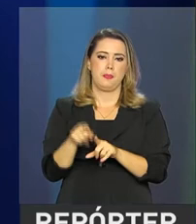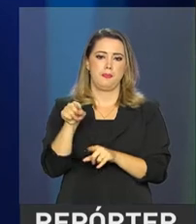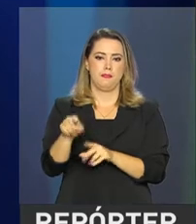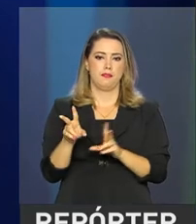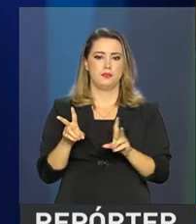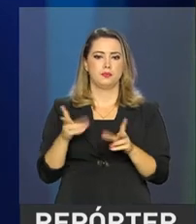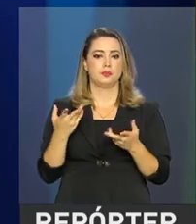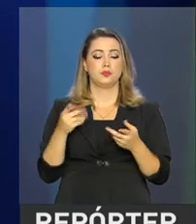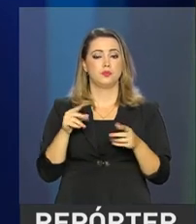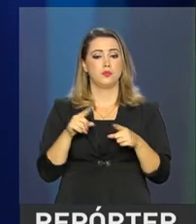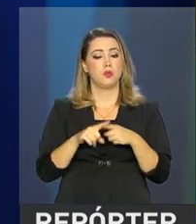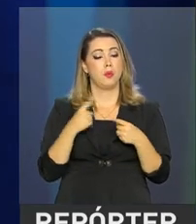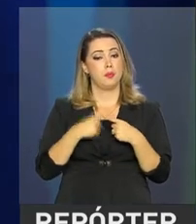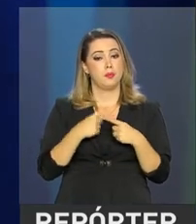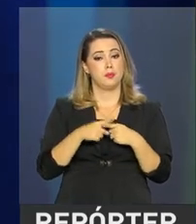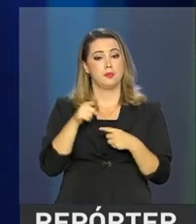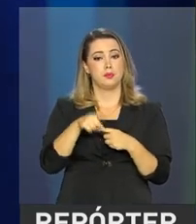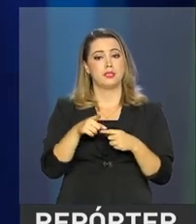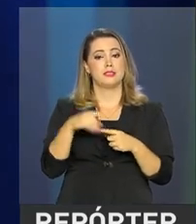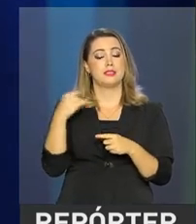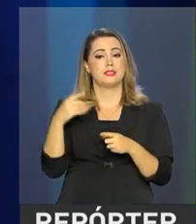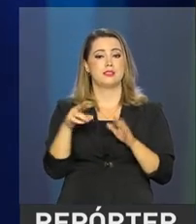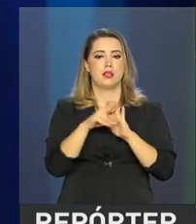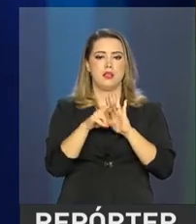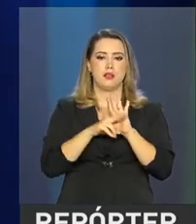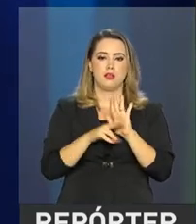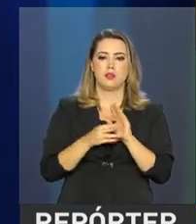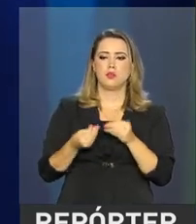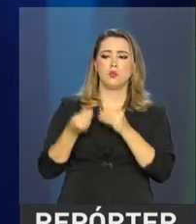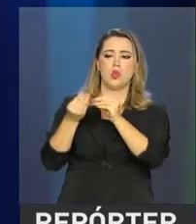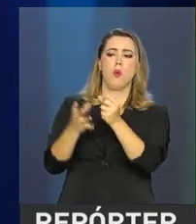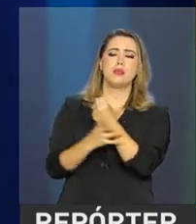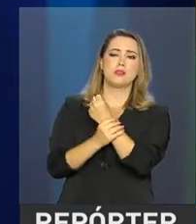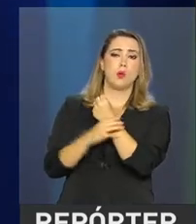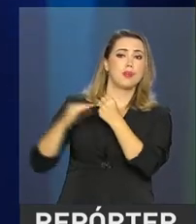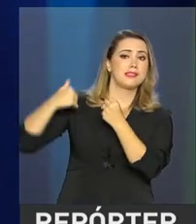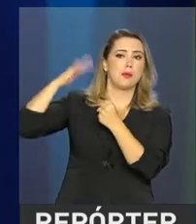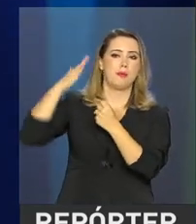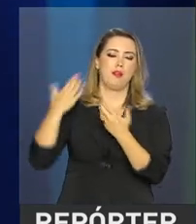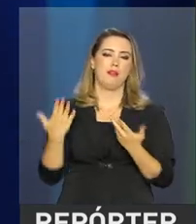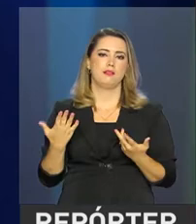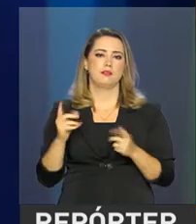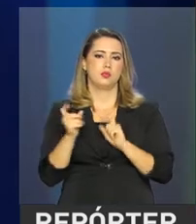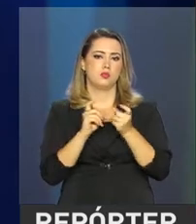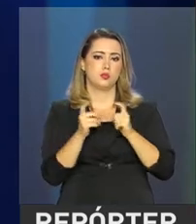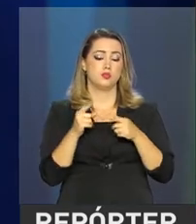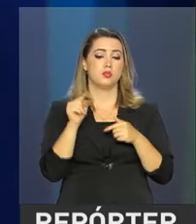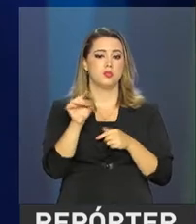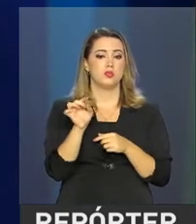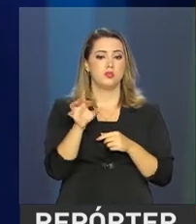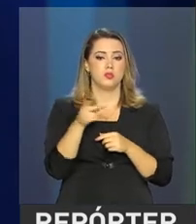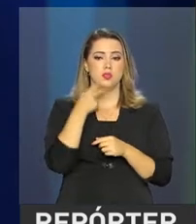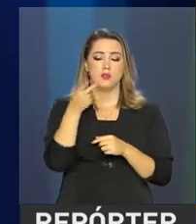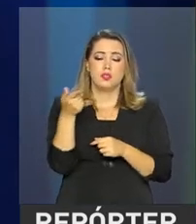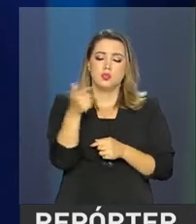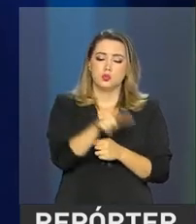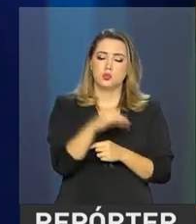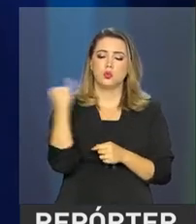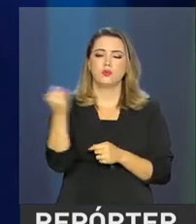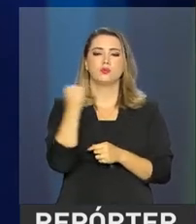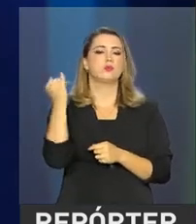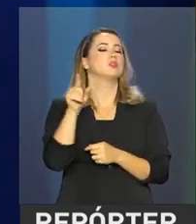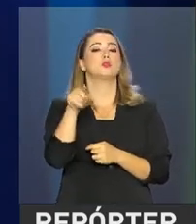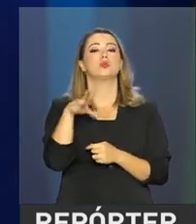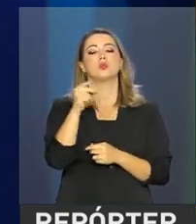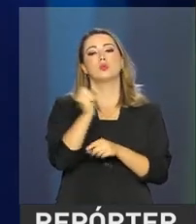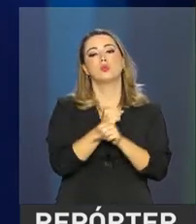nesse sentido. Uma vez que essa regra era muito mais uma garantia de segurança para a administração. E só ressaltando que